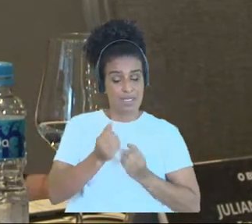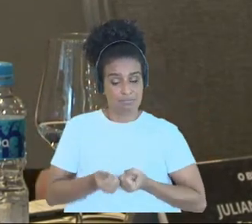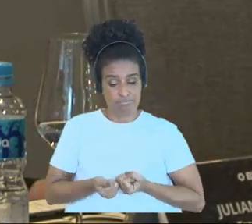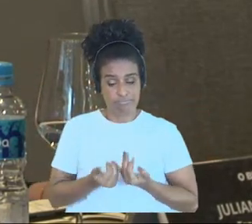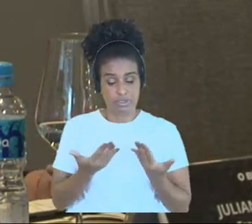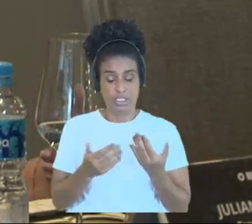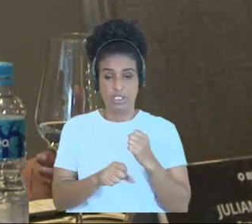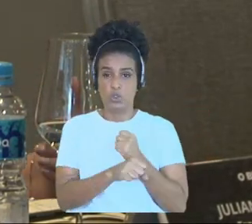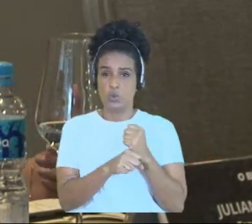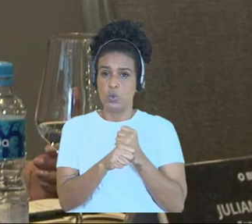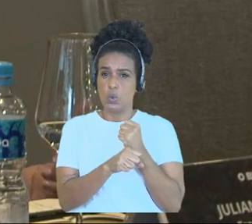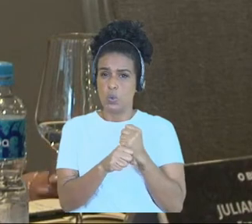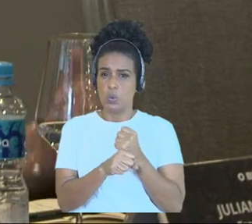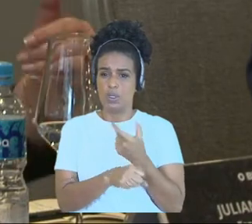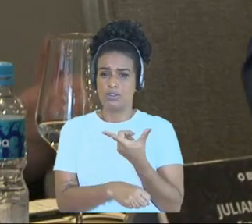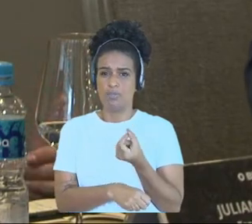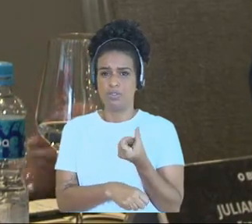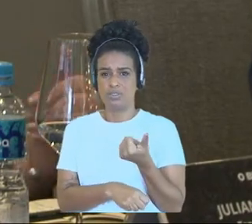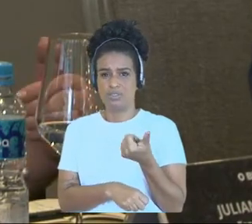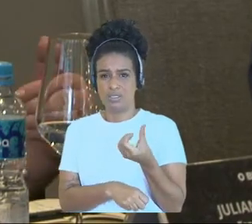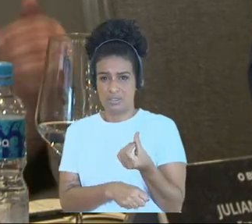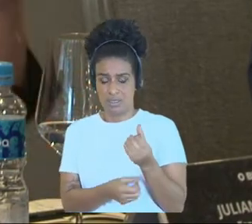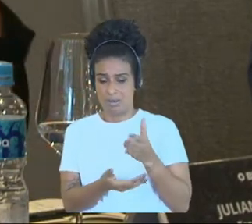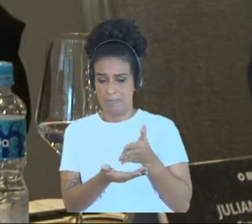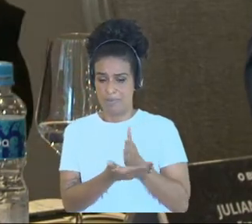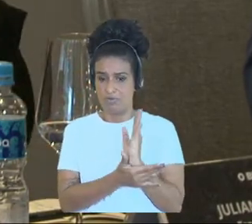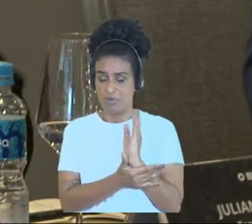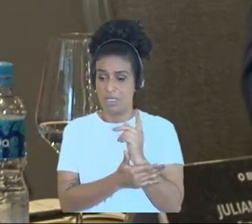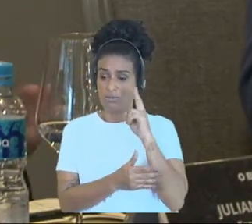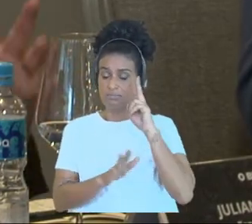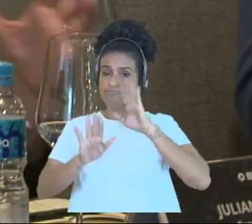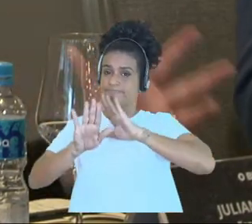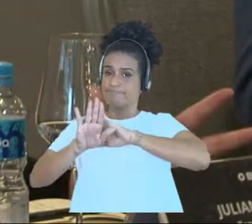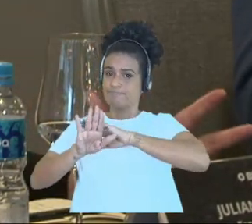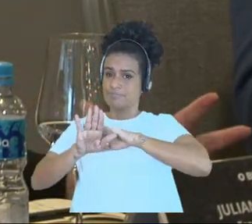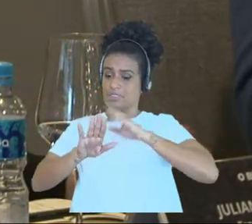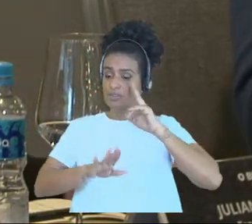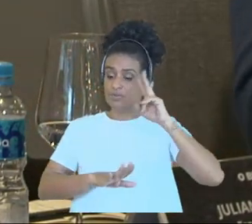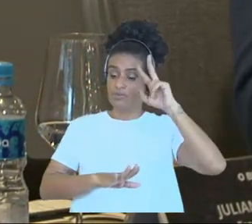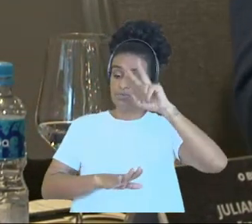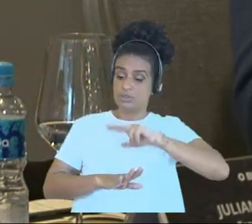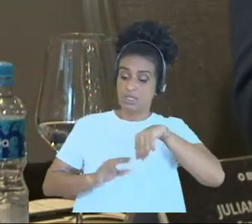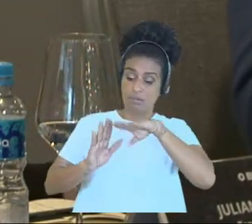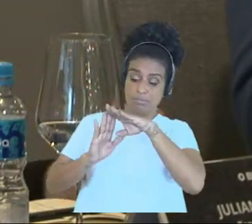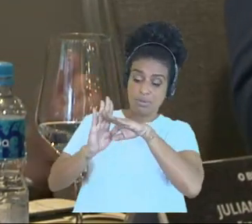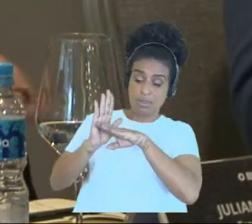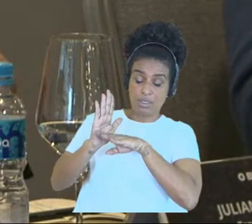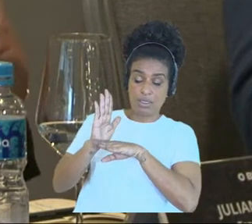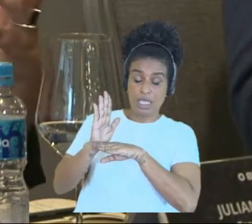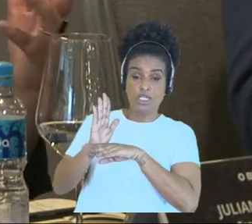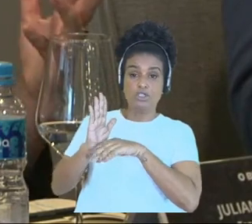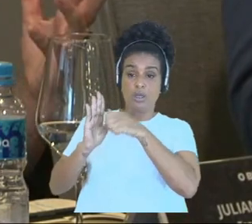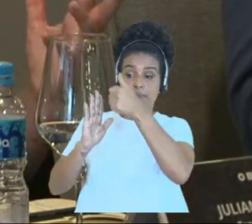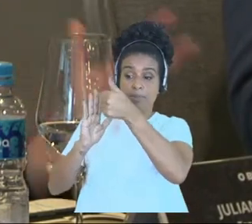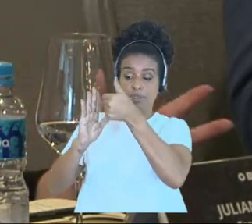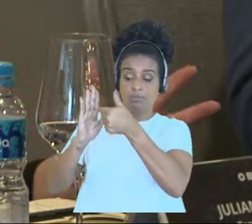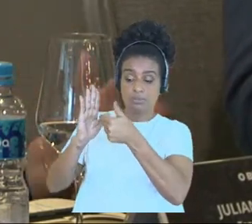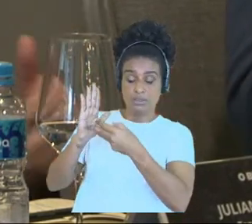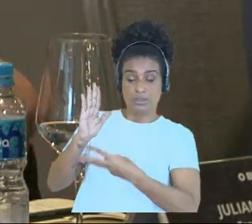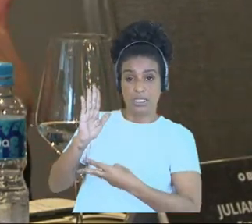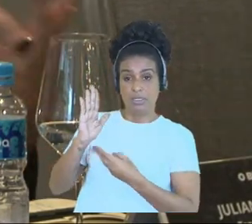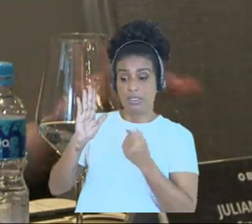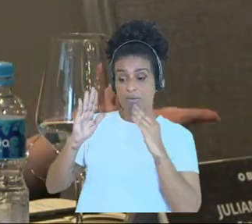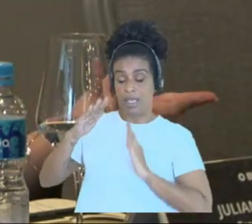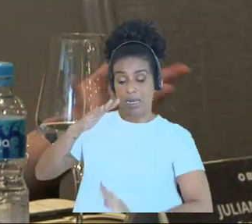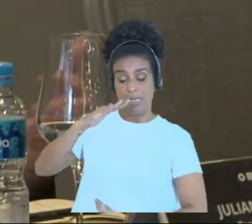em 2016, quando ele foi aprovado, a ideia por detrás do teto é que a gente ia revisitar as nossas prioridades, que a gente agora ia ter um limite para gastar,